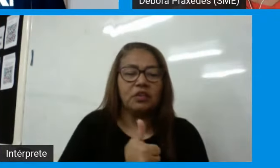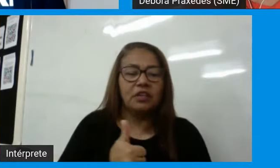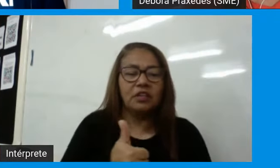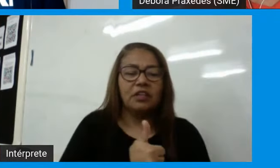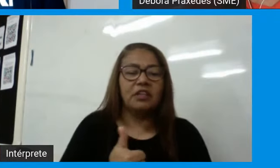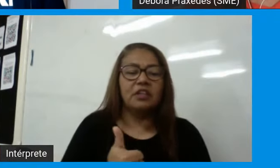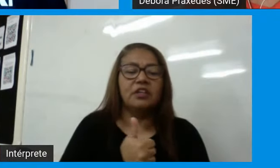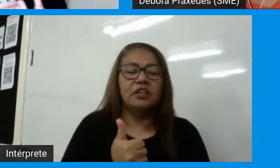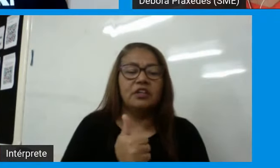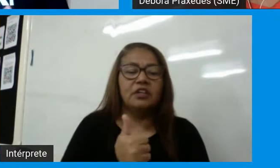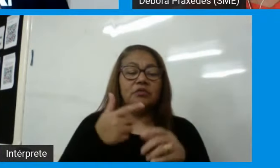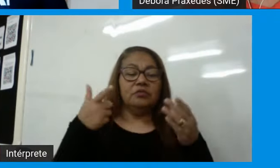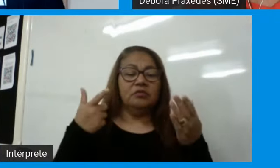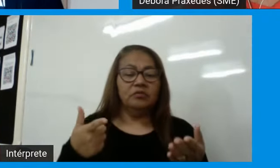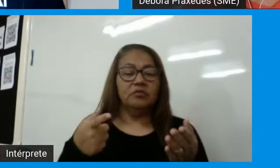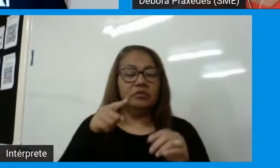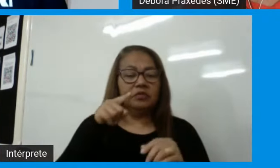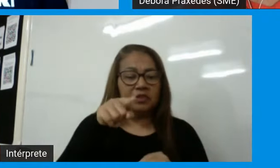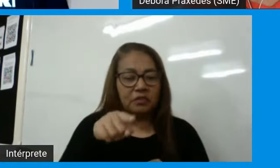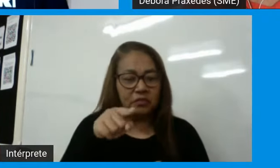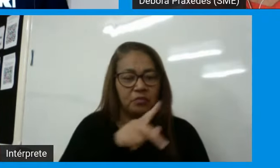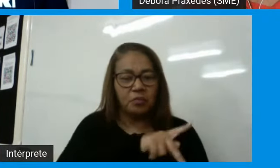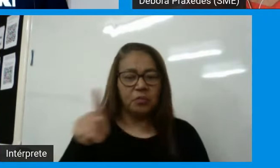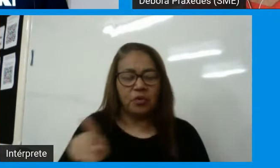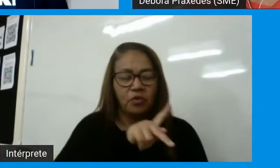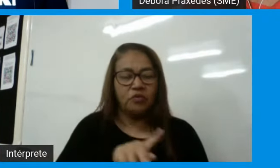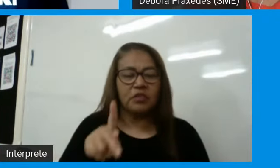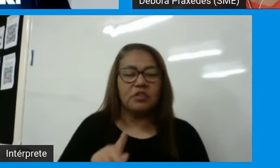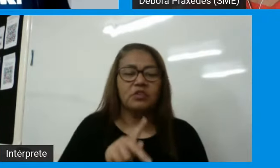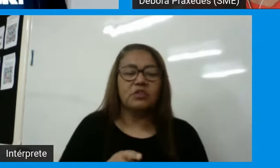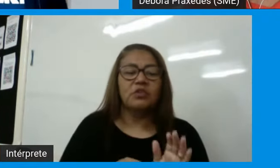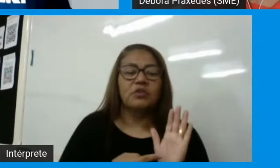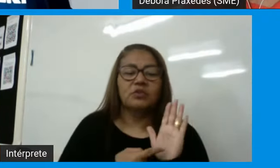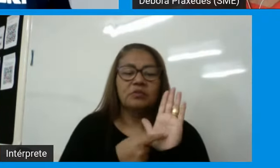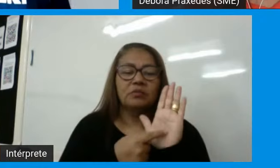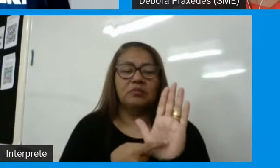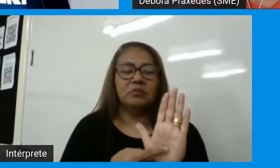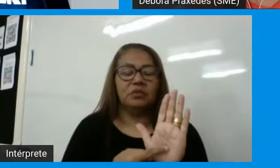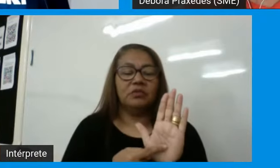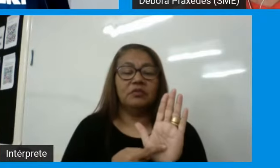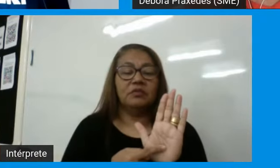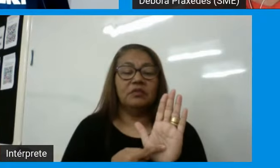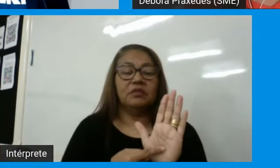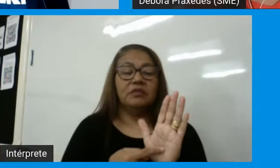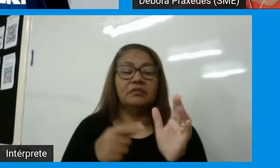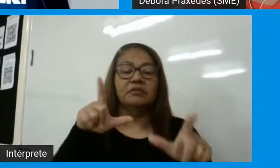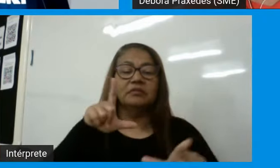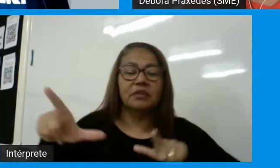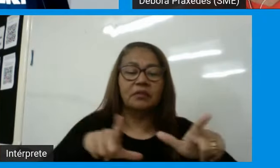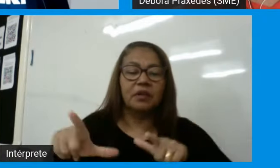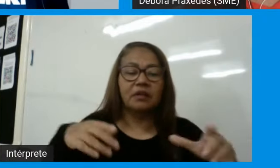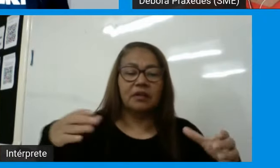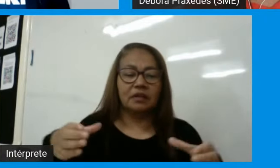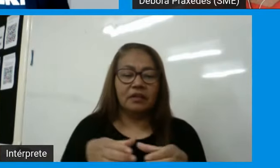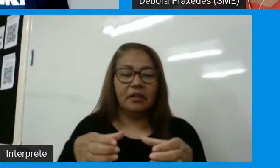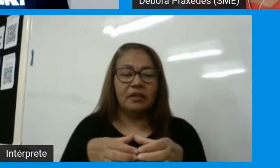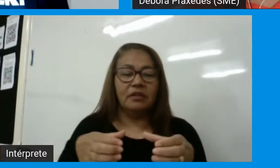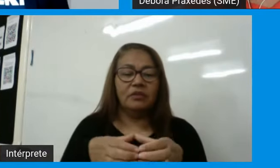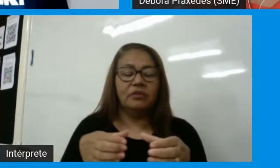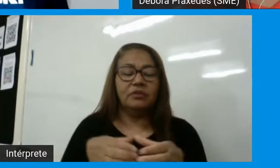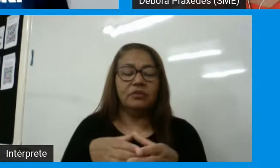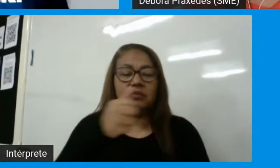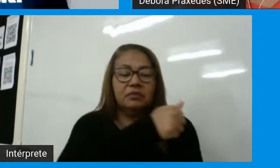Do nível que você está ministrando a sua turma. Porque, por exemplo, o nível bem básico, eu tenho conhecimento